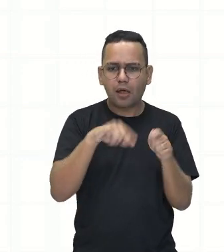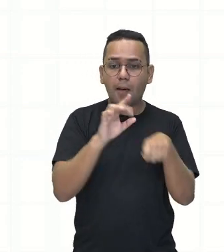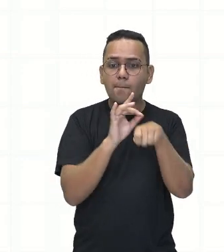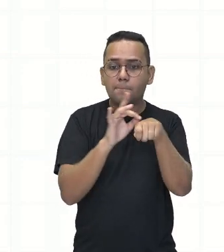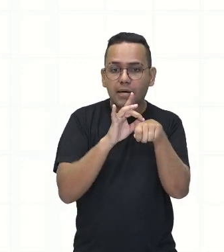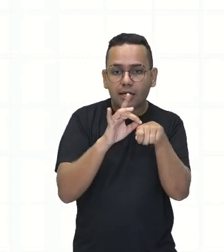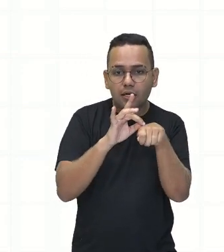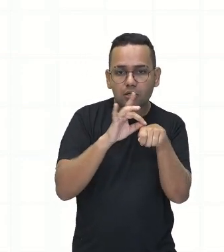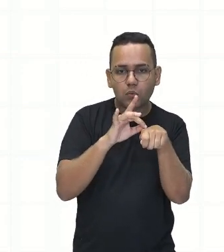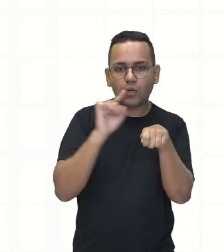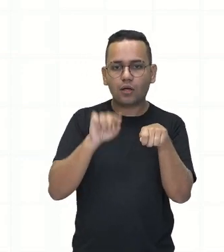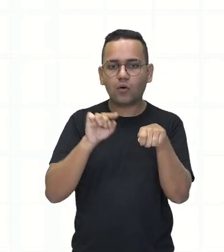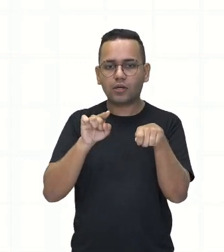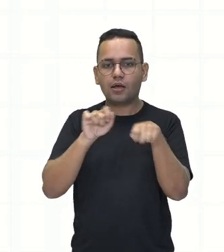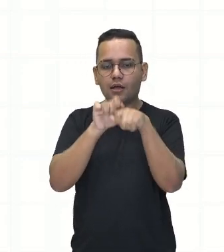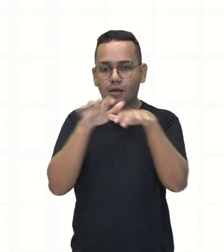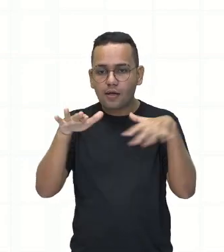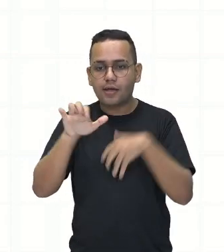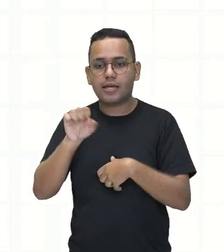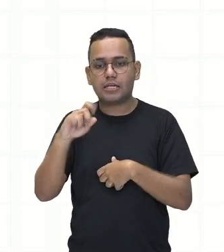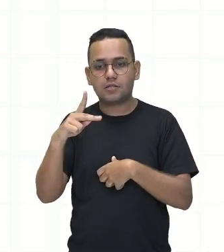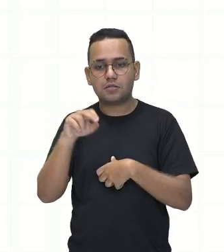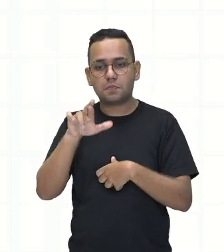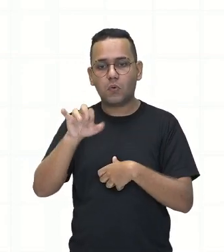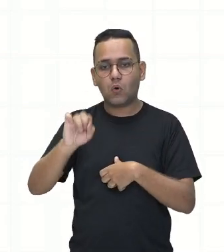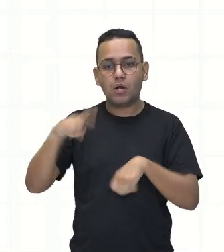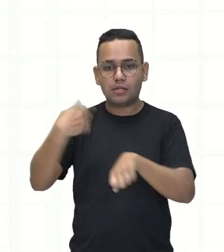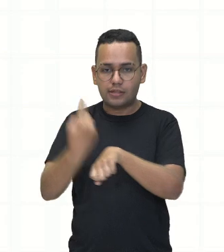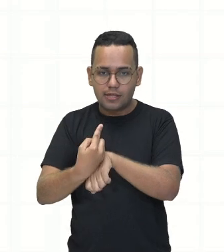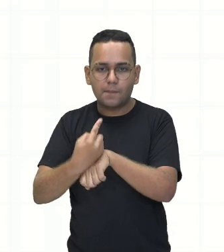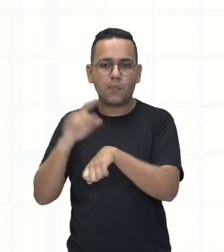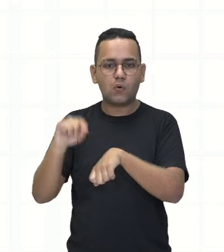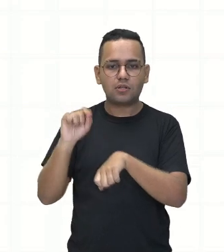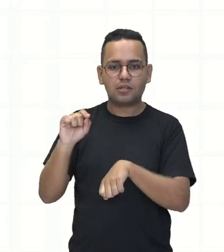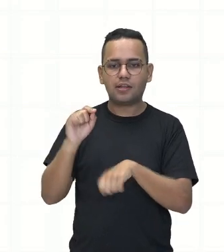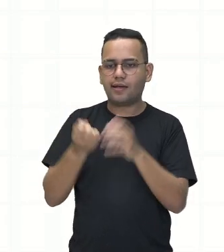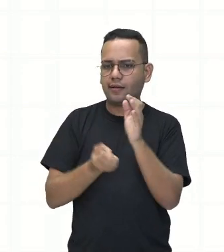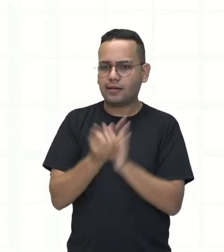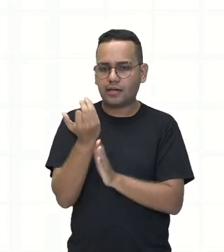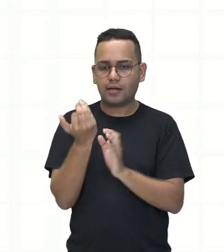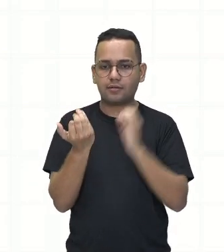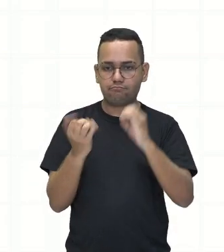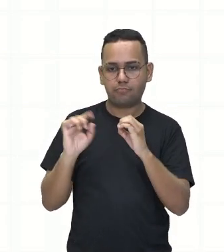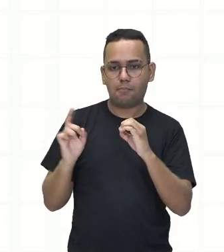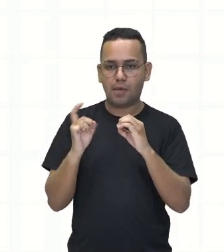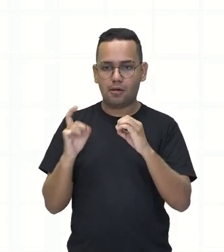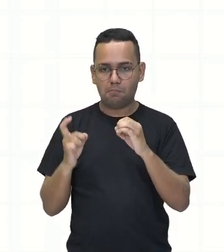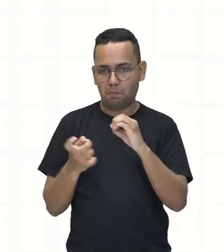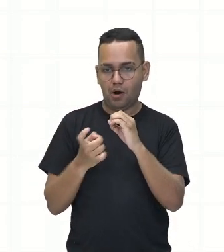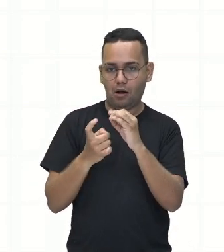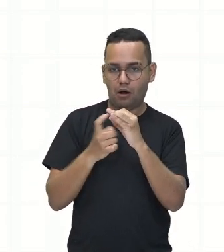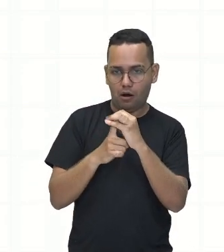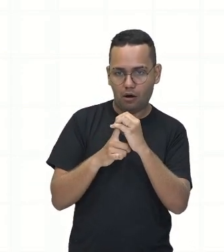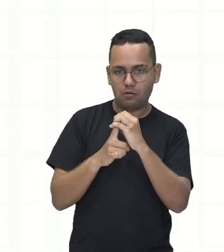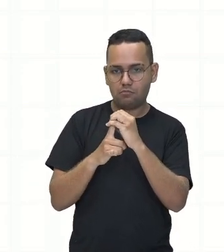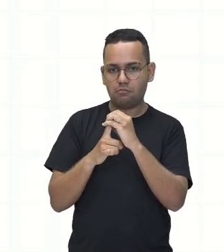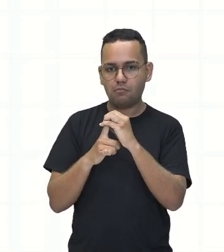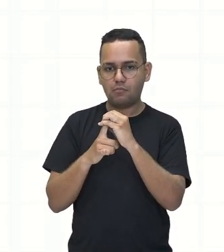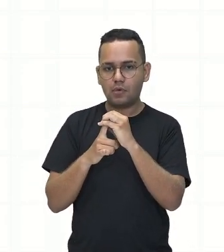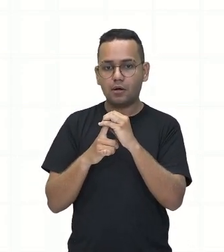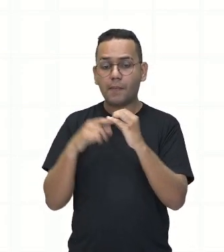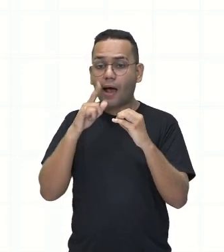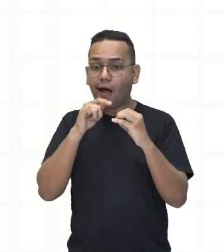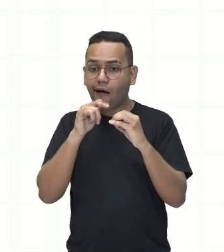desenvolver um gametófito, que vai formar o gameta feminino e masculino, que com a ajuda da água também vai haver